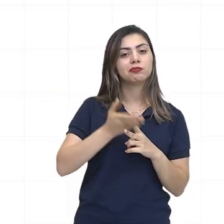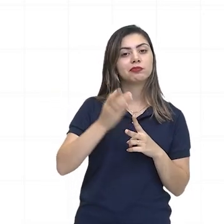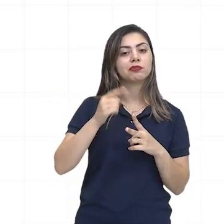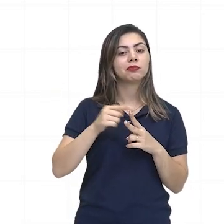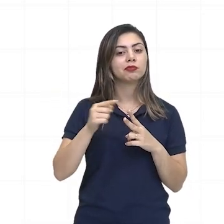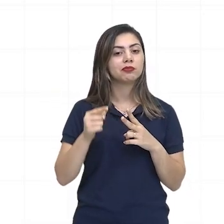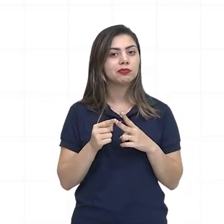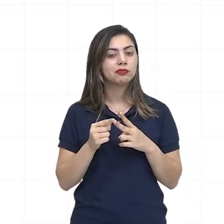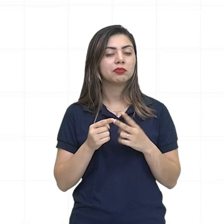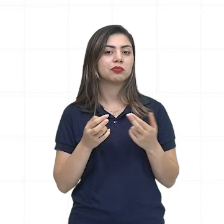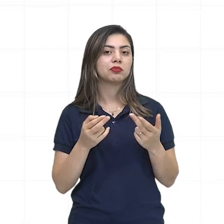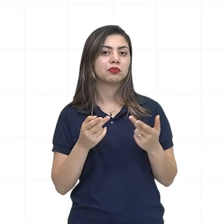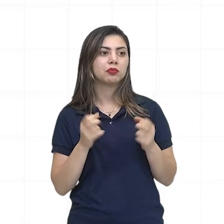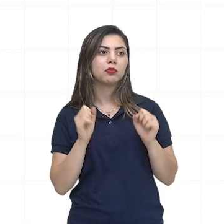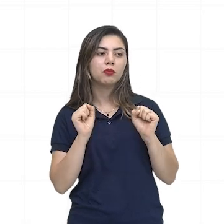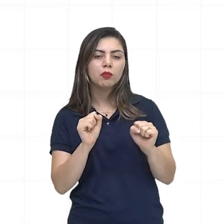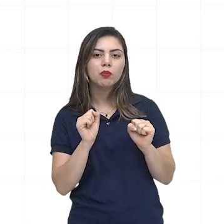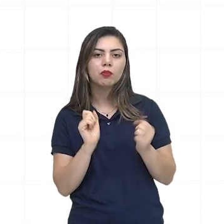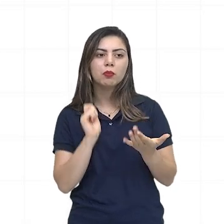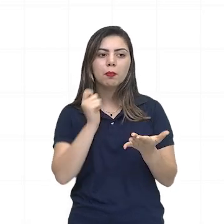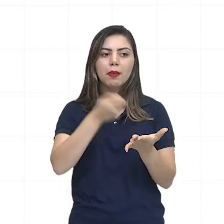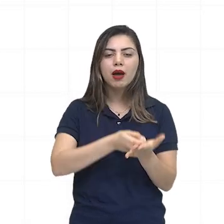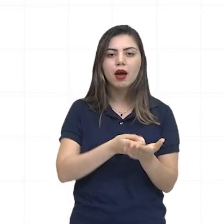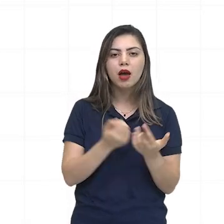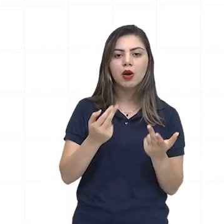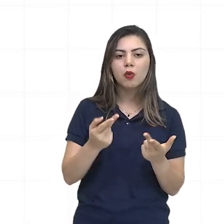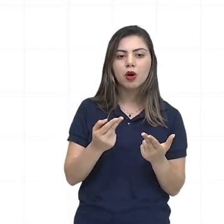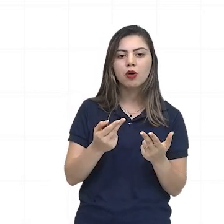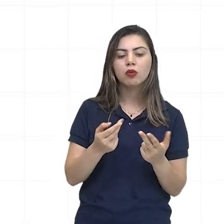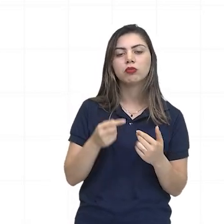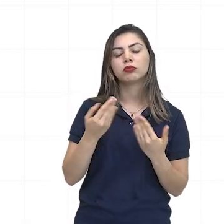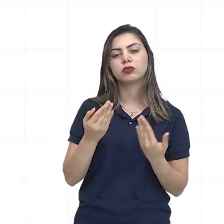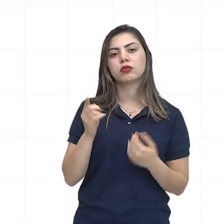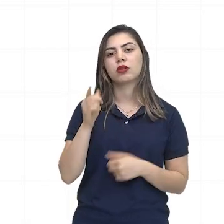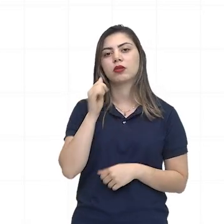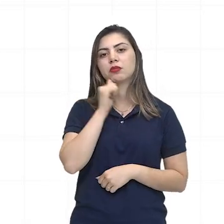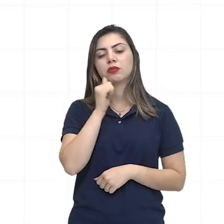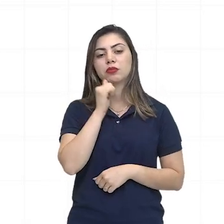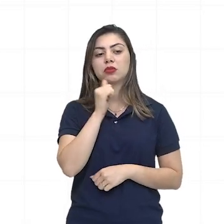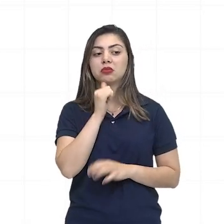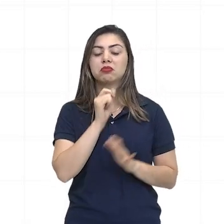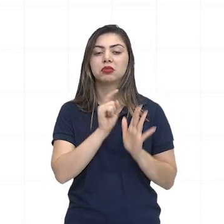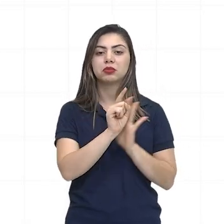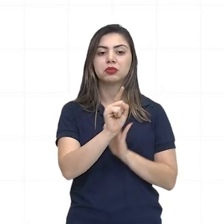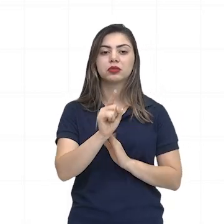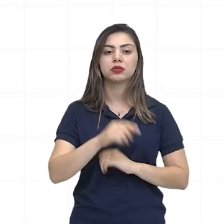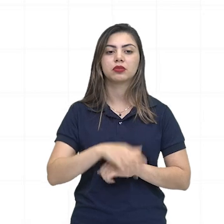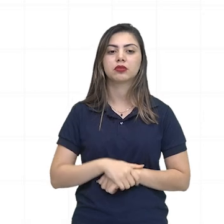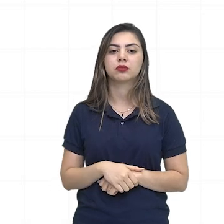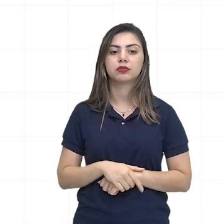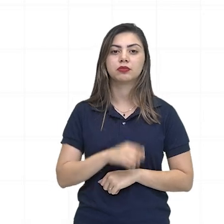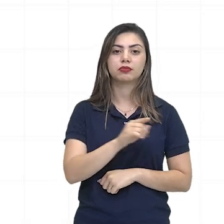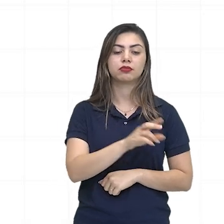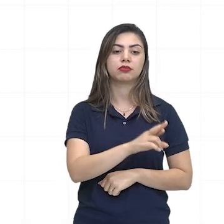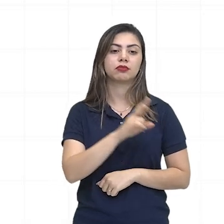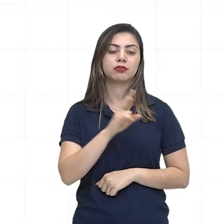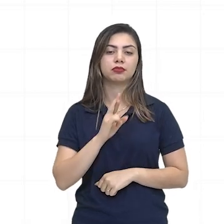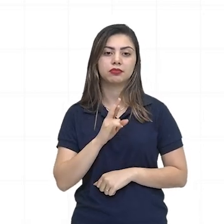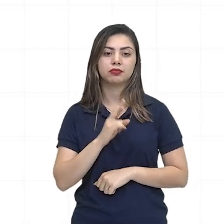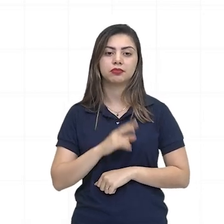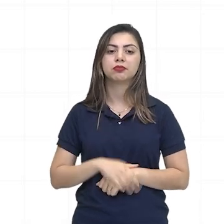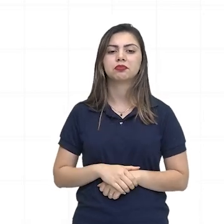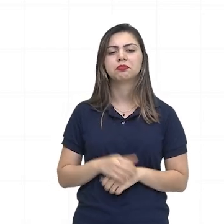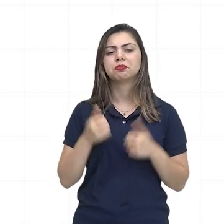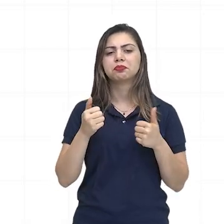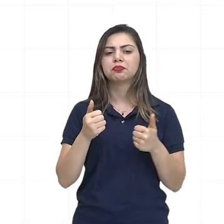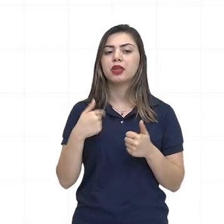2 parcelas iguais. Pode ser assim? É isso que a moça do caixa está falando para o professor Paulo. E olha o que ele responde.